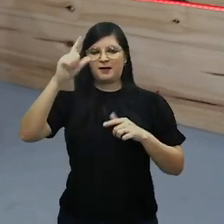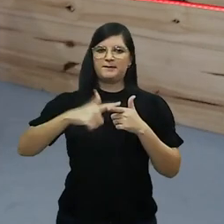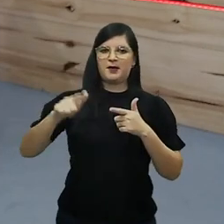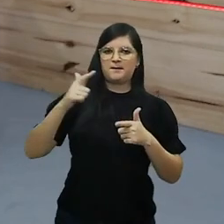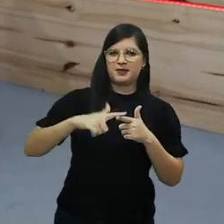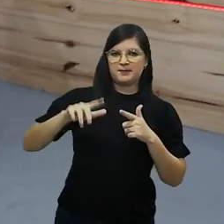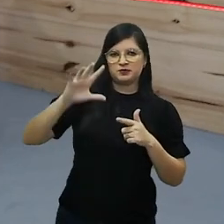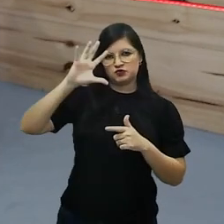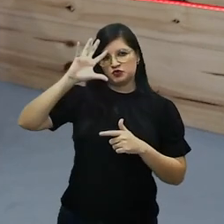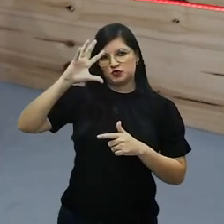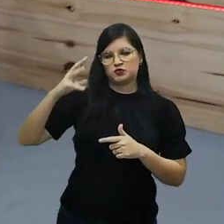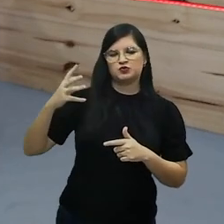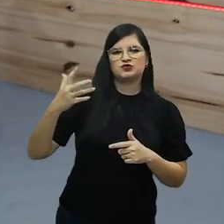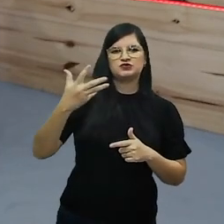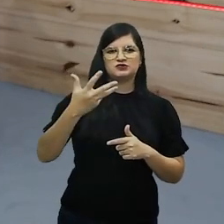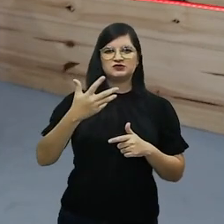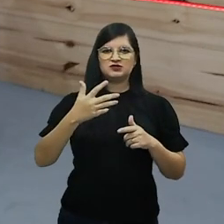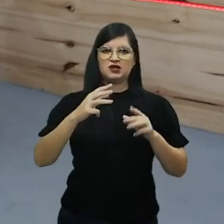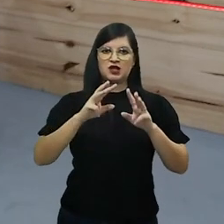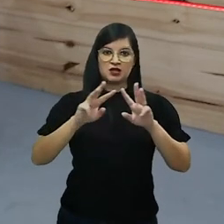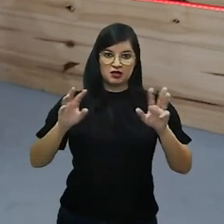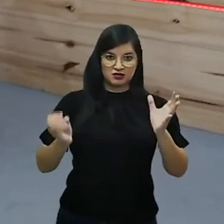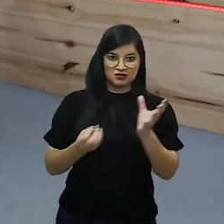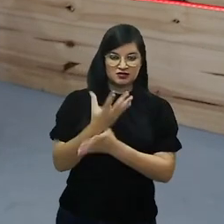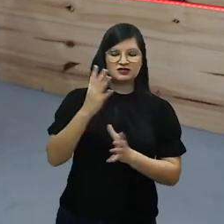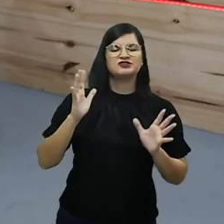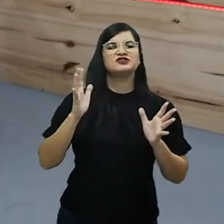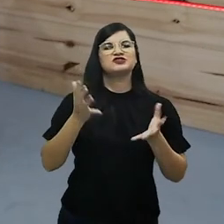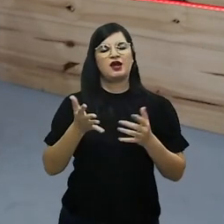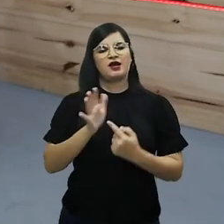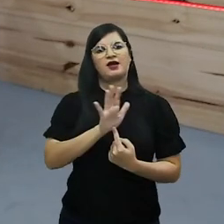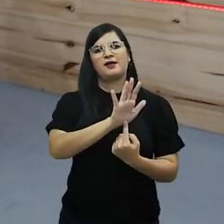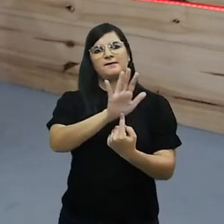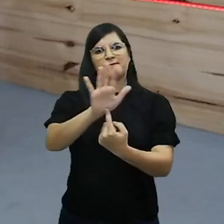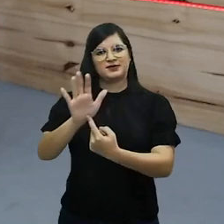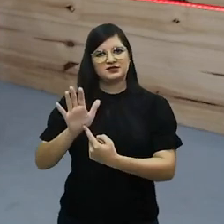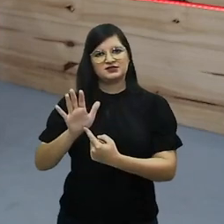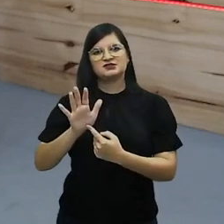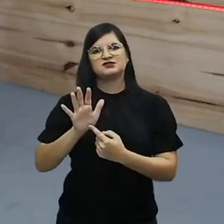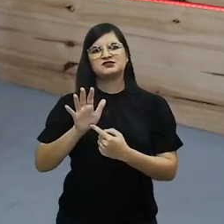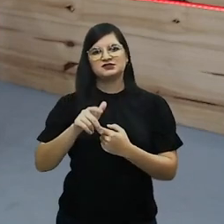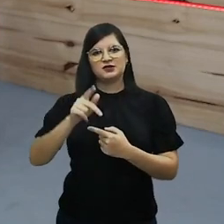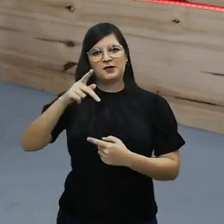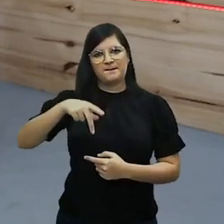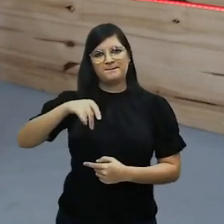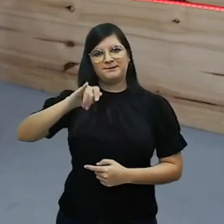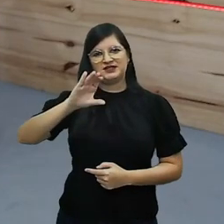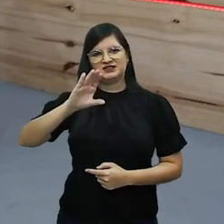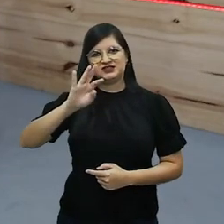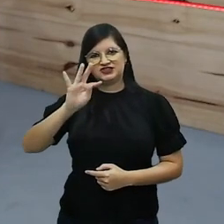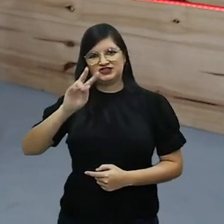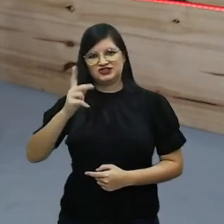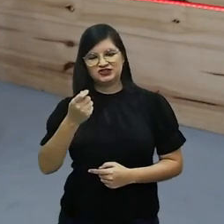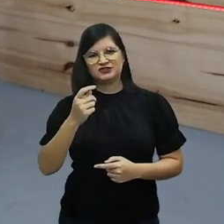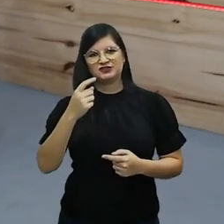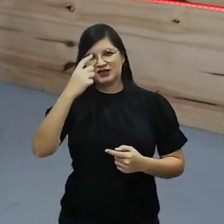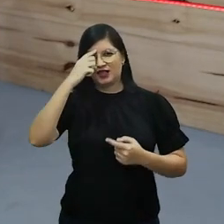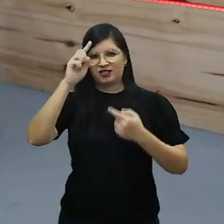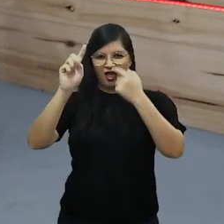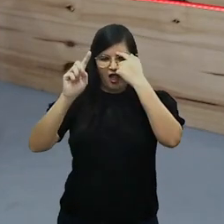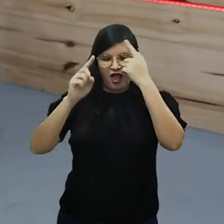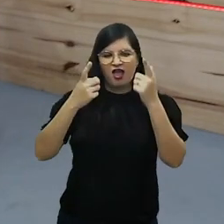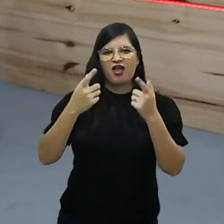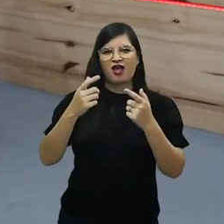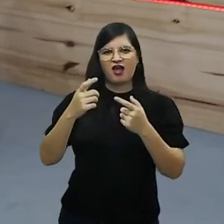de solução, enfim, no Lean Canvas. E também, obviamente, a apresentação disso aí por meio de um pitch, seguindo todas essas ideias aí,